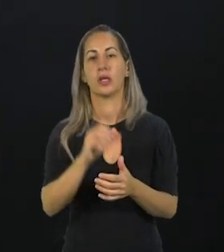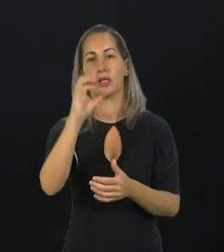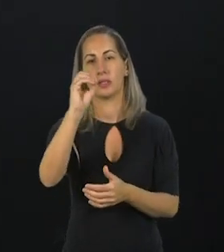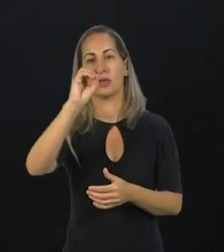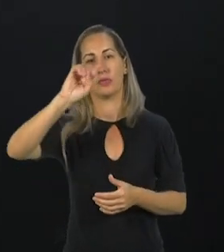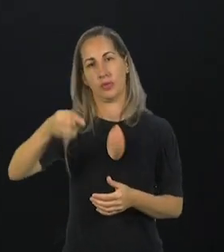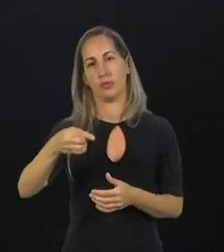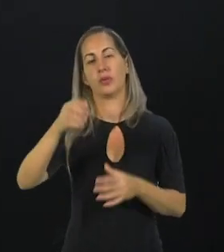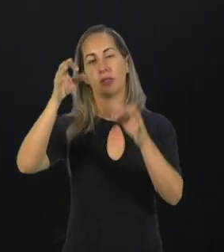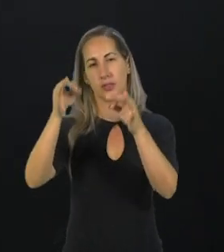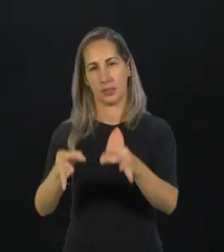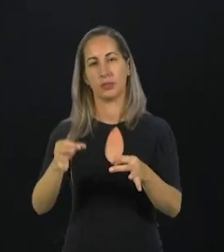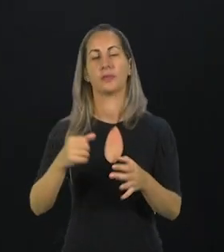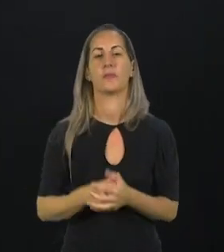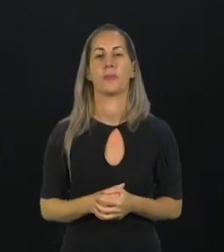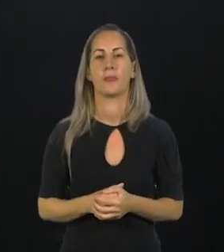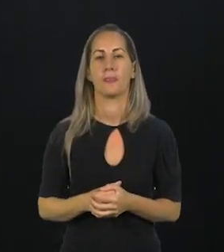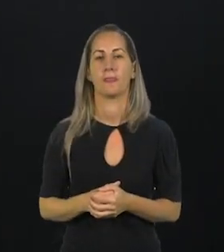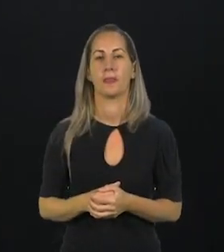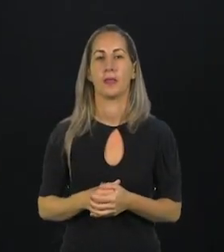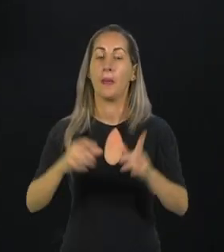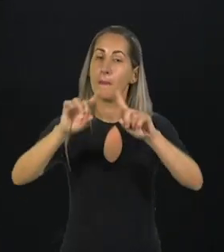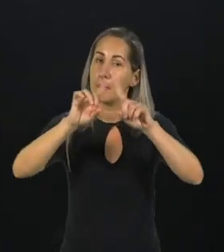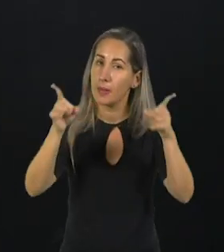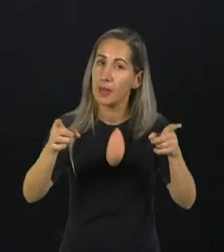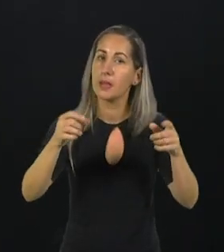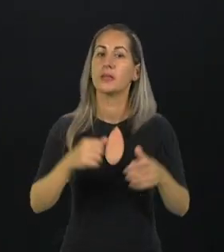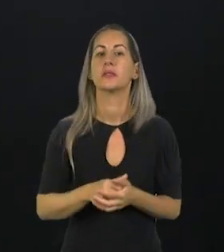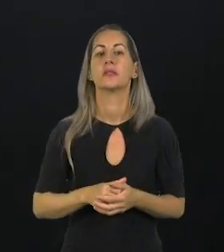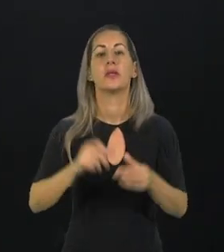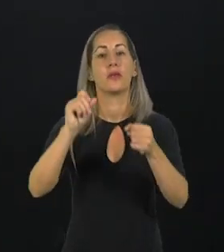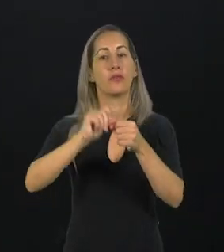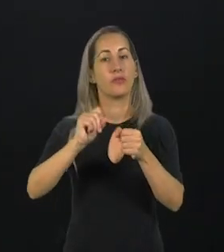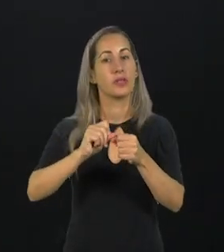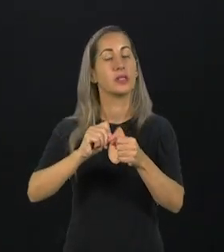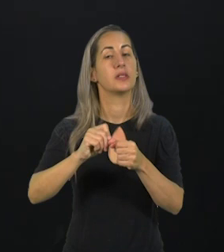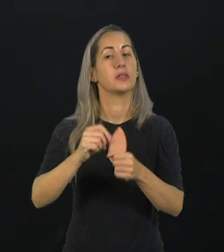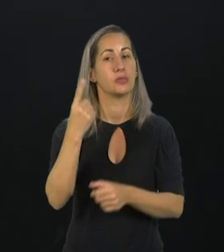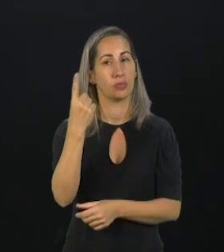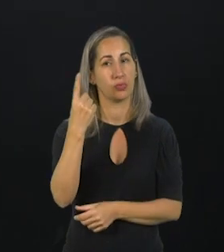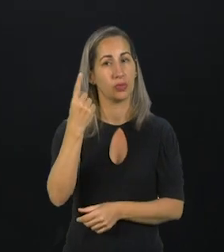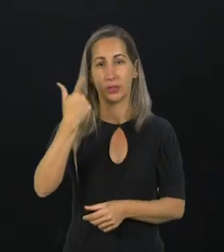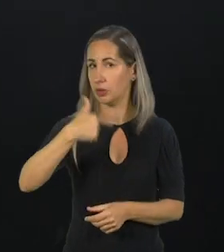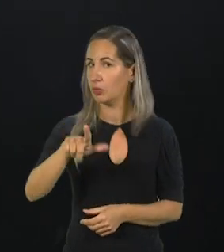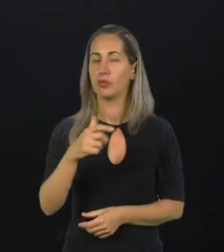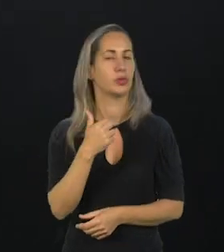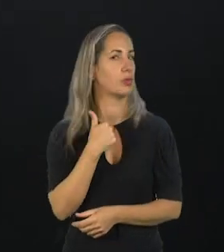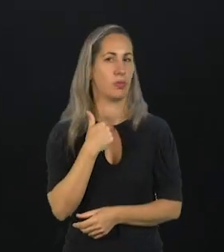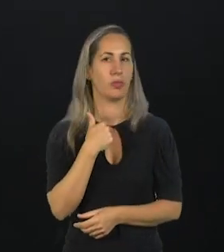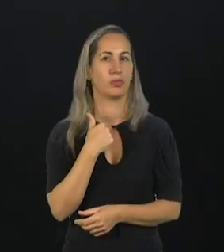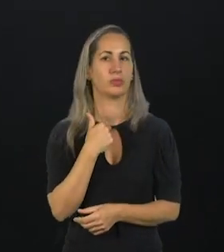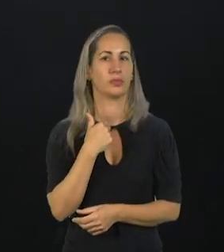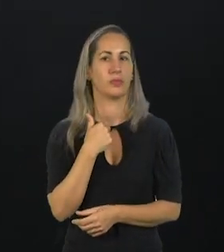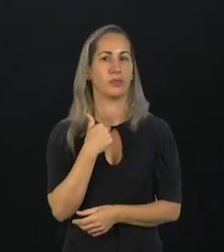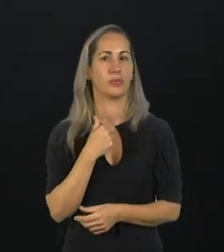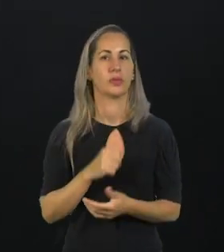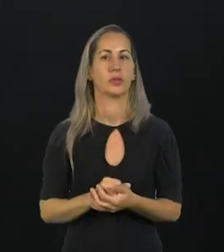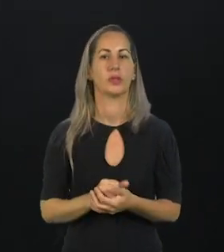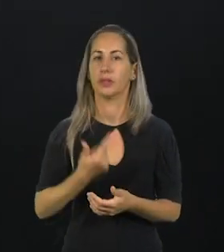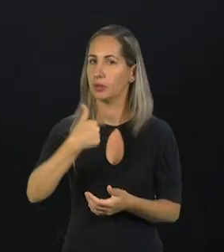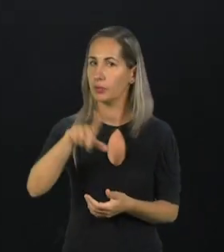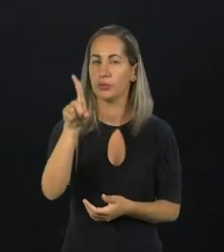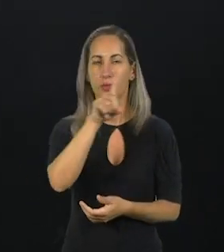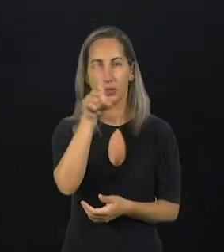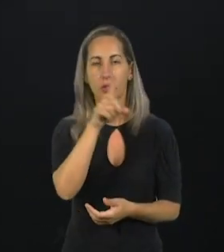0, perfeito? Só que, como eu já fiz isso uma vez, a gente não repete de novo. A gente não vai fazer